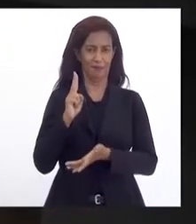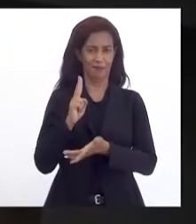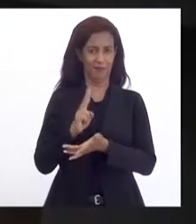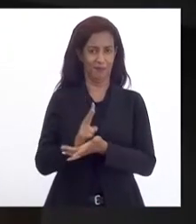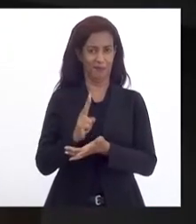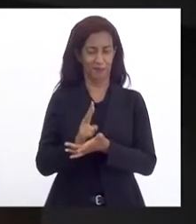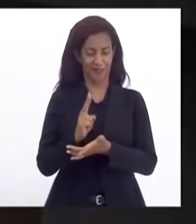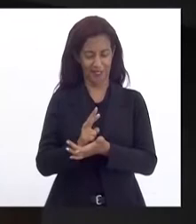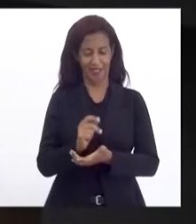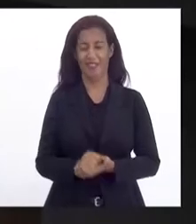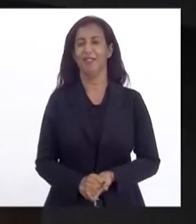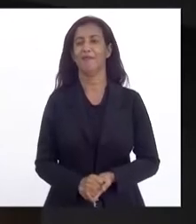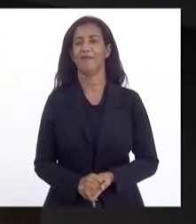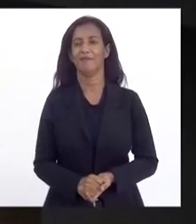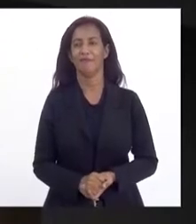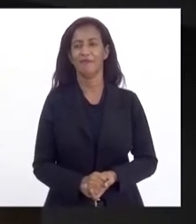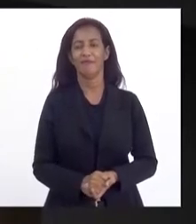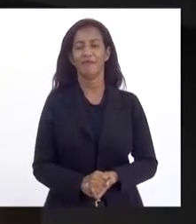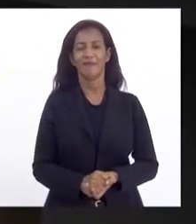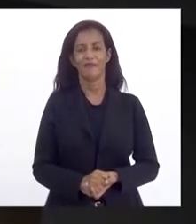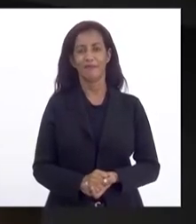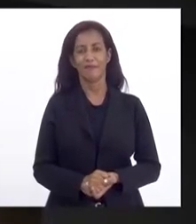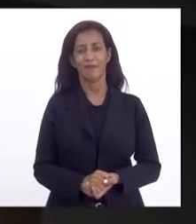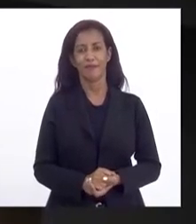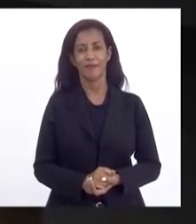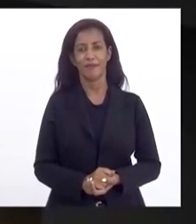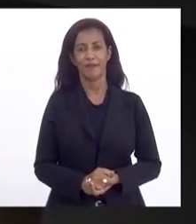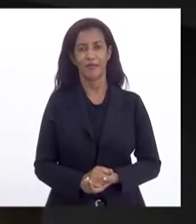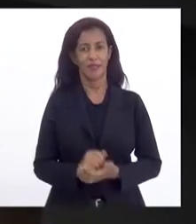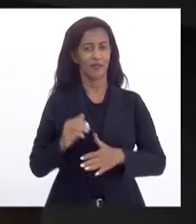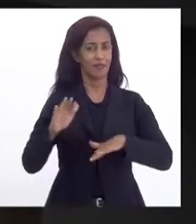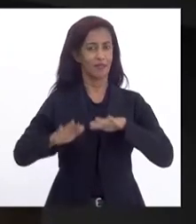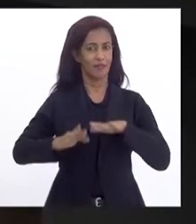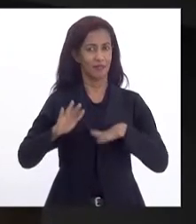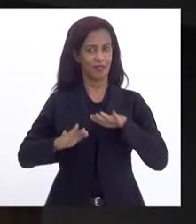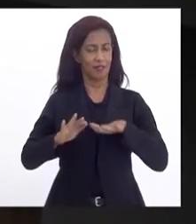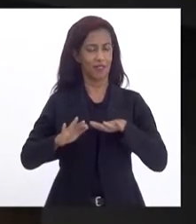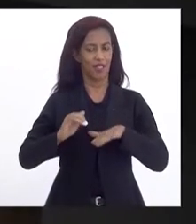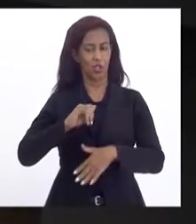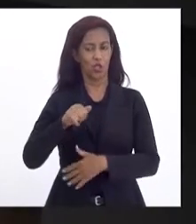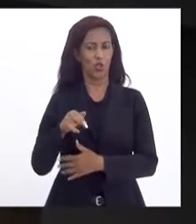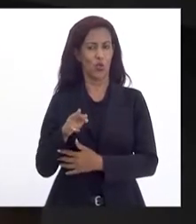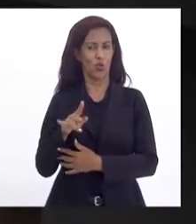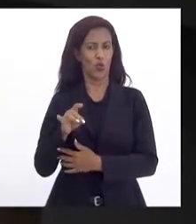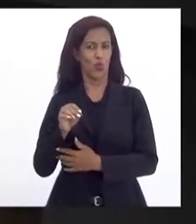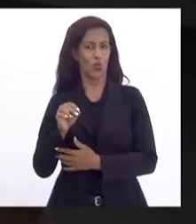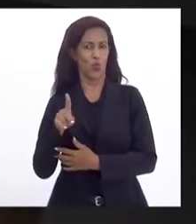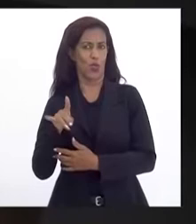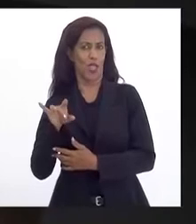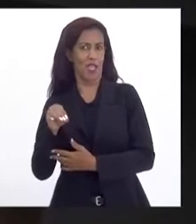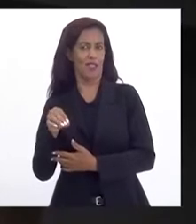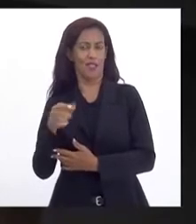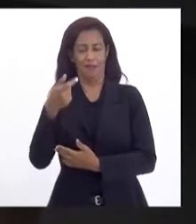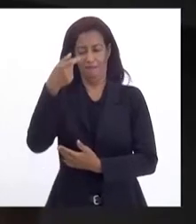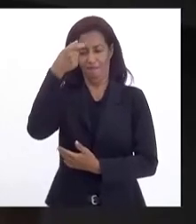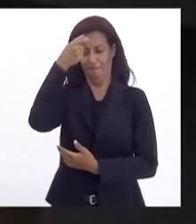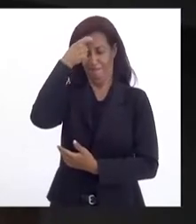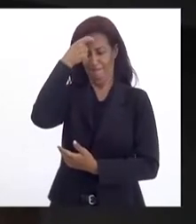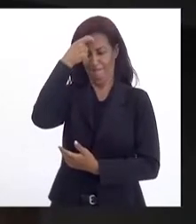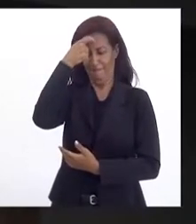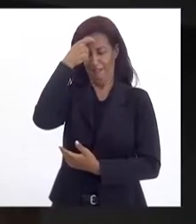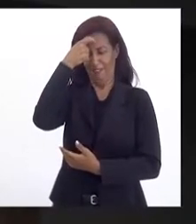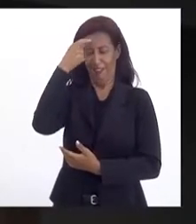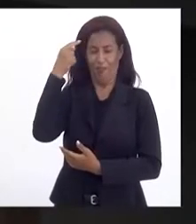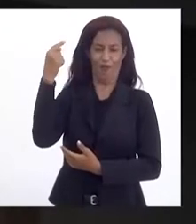um utópico e, apesar de ter jurisprudência, Eu vou, na